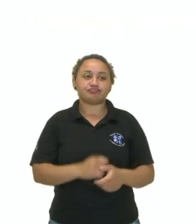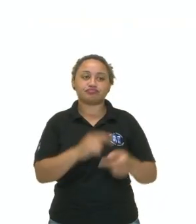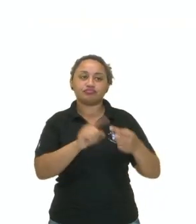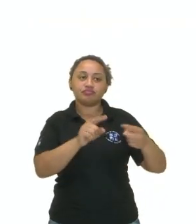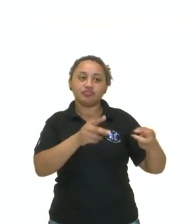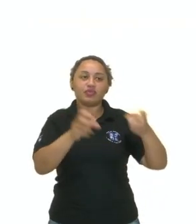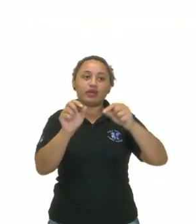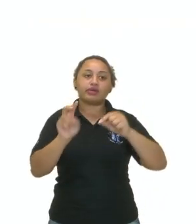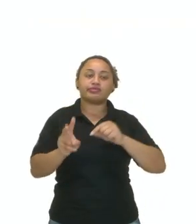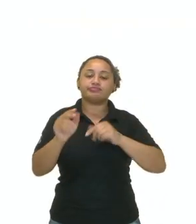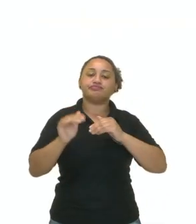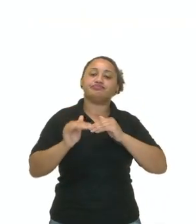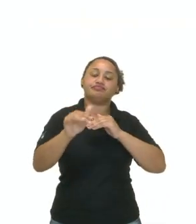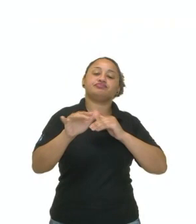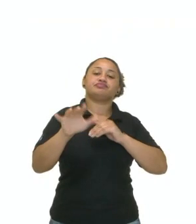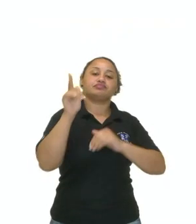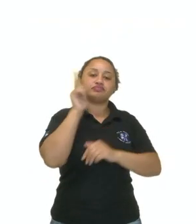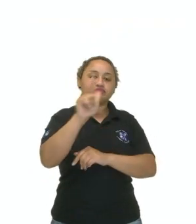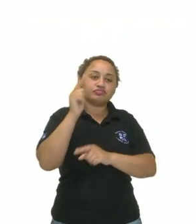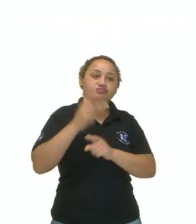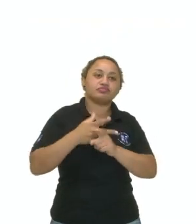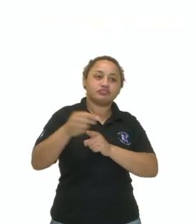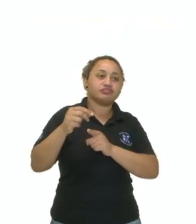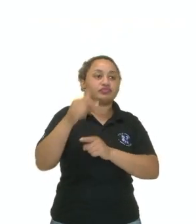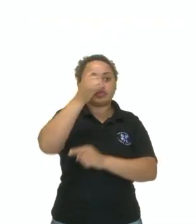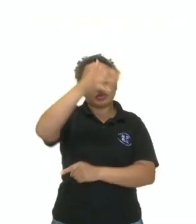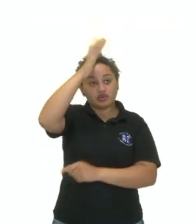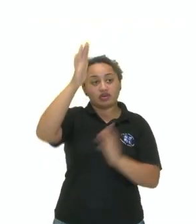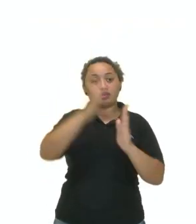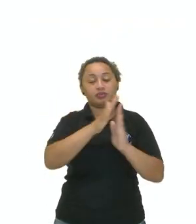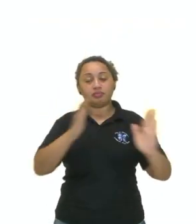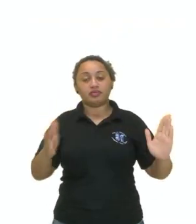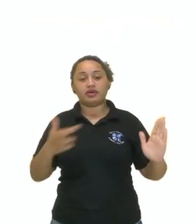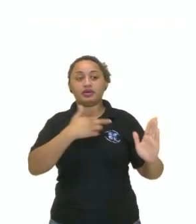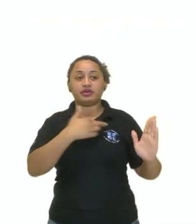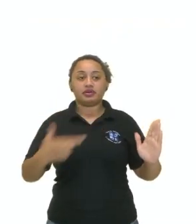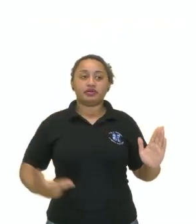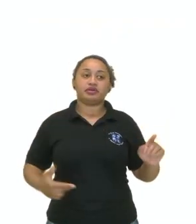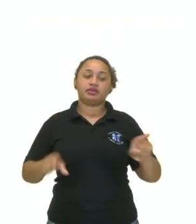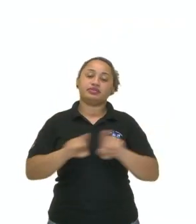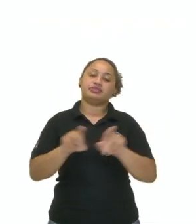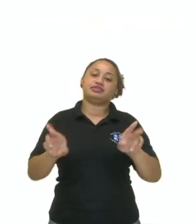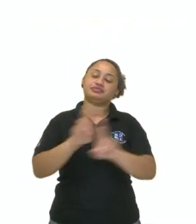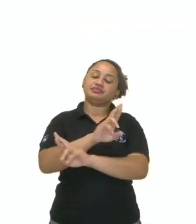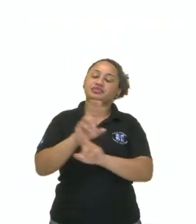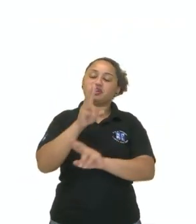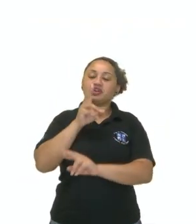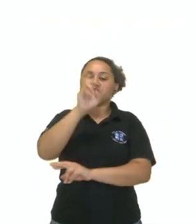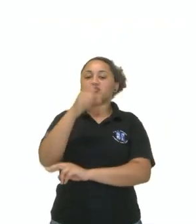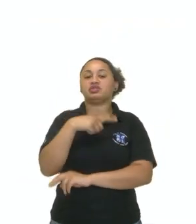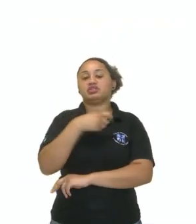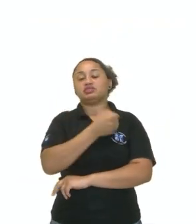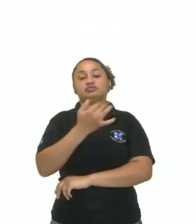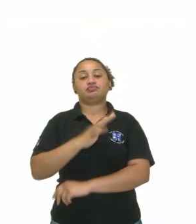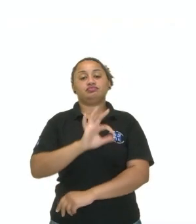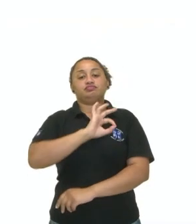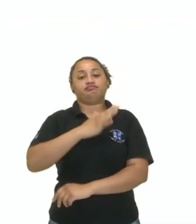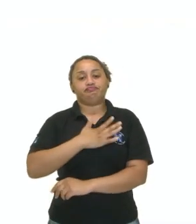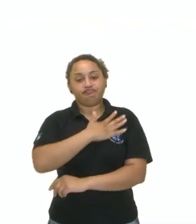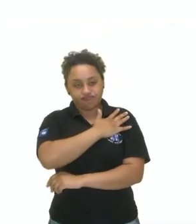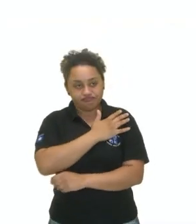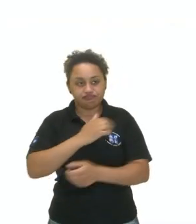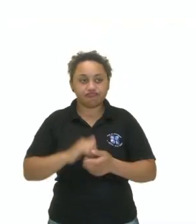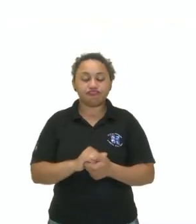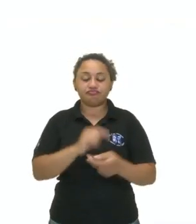Reconhecer a continuidade das conquistas romanas durante a República e sua relação com a força dos generais. Apontar as causas que levaram